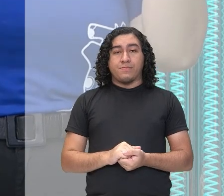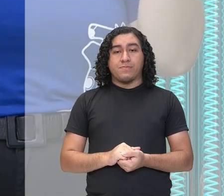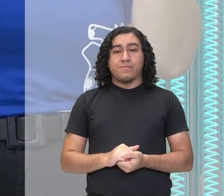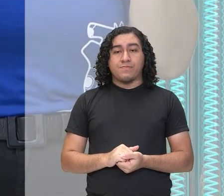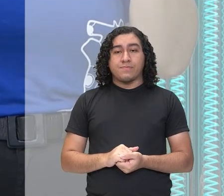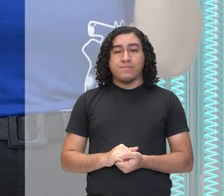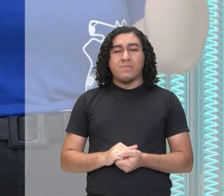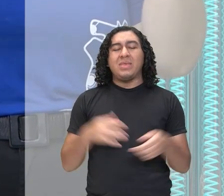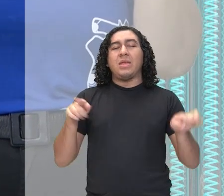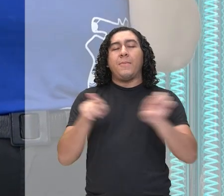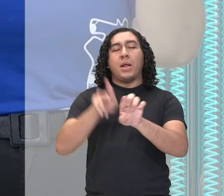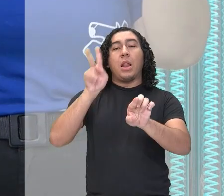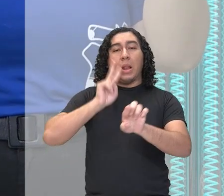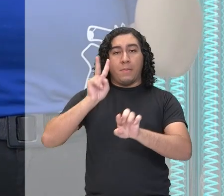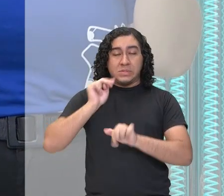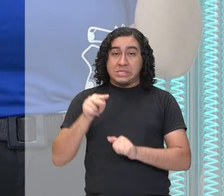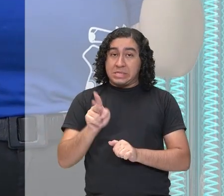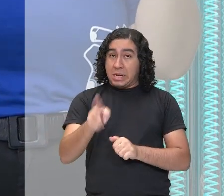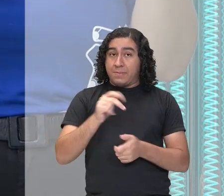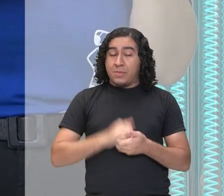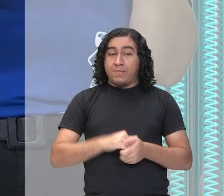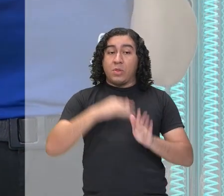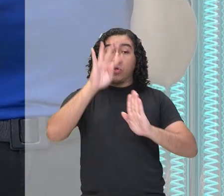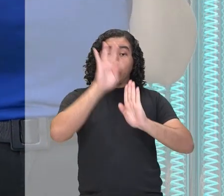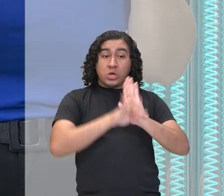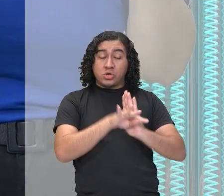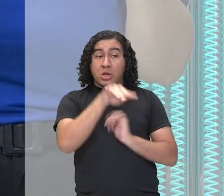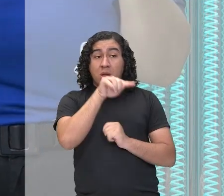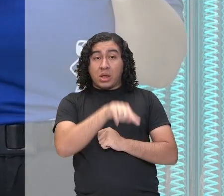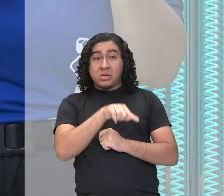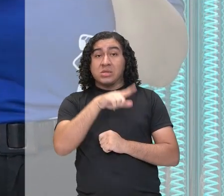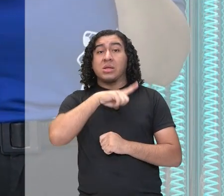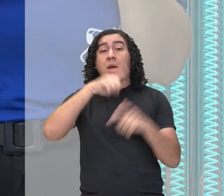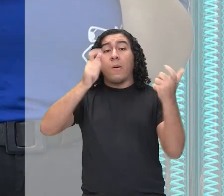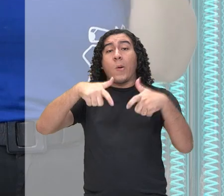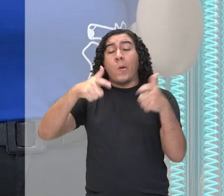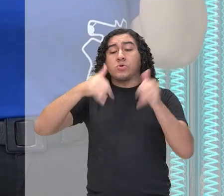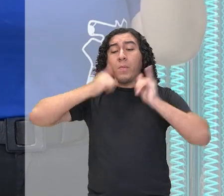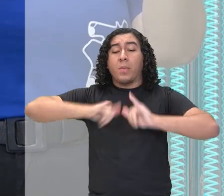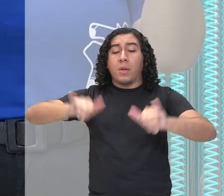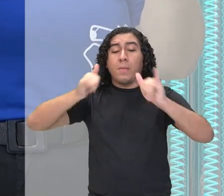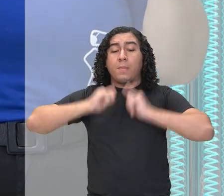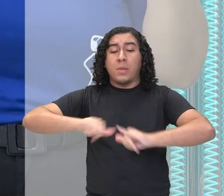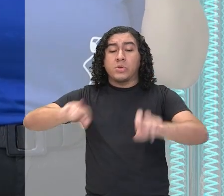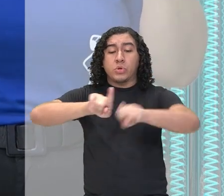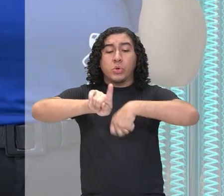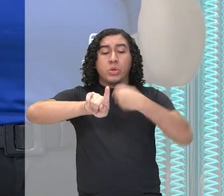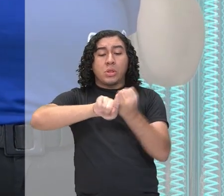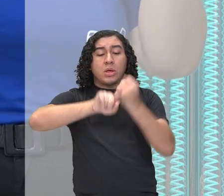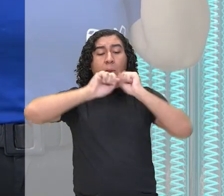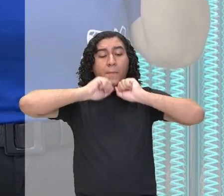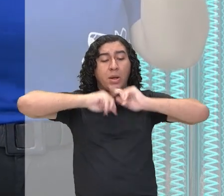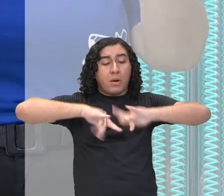temos que lembrar sempre que estes textos, eles circulam socialmente e